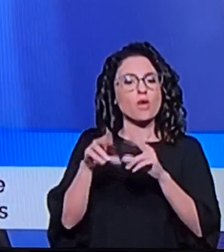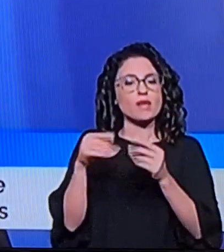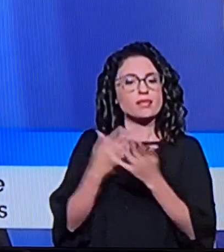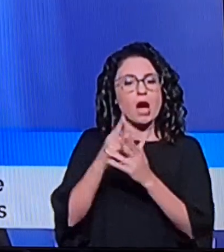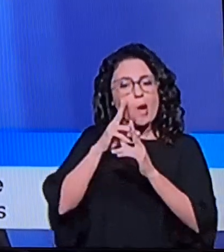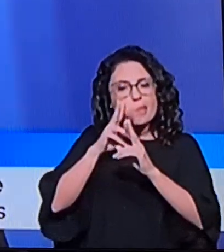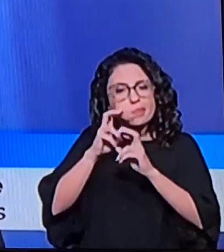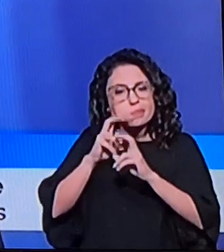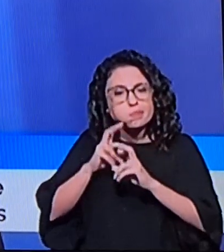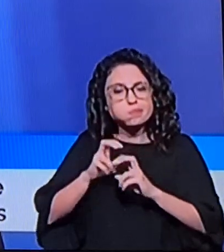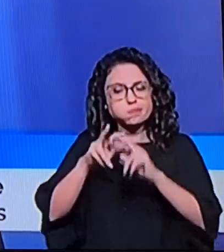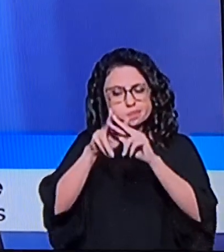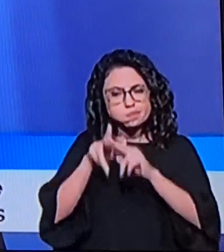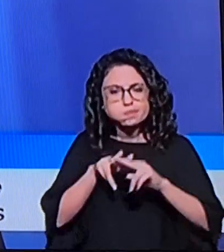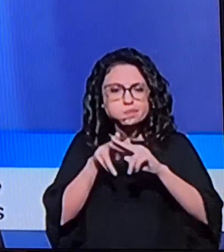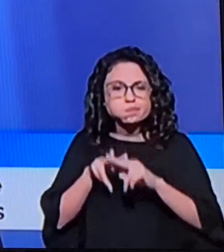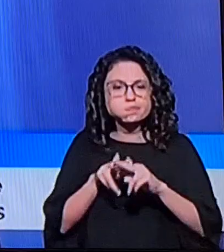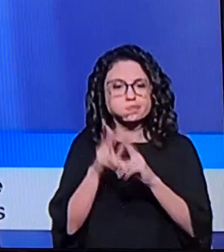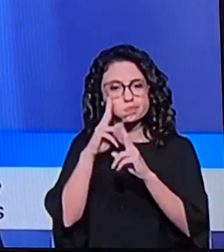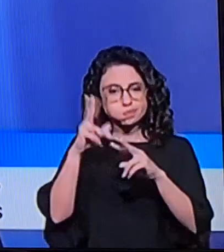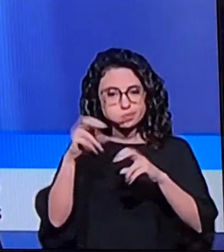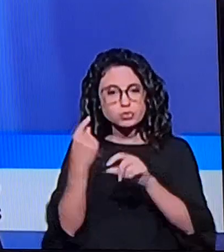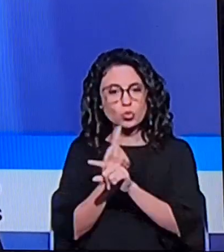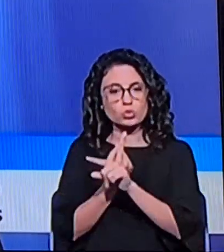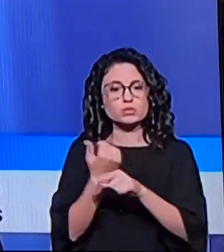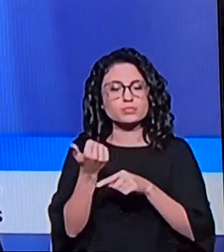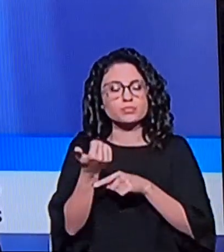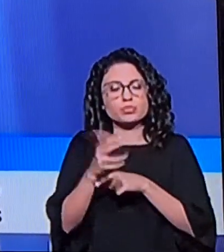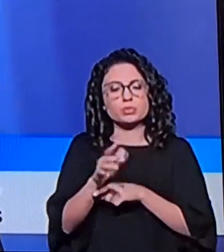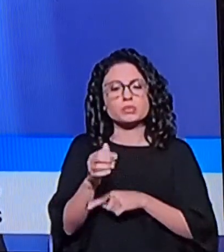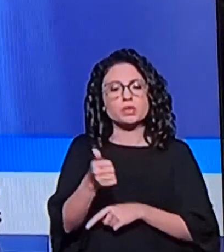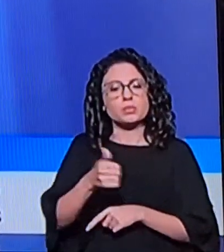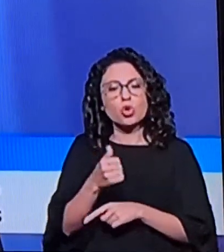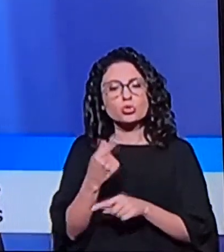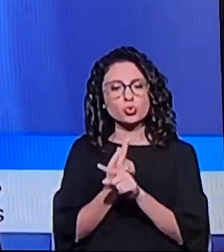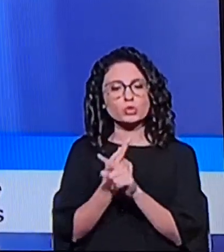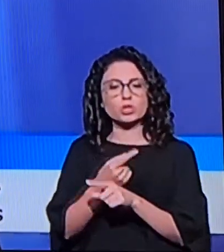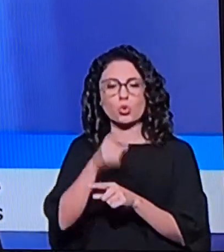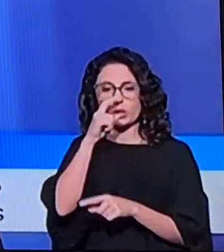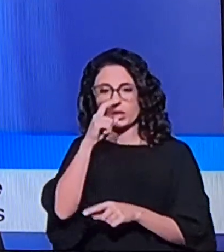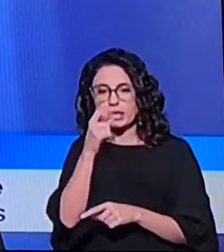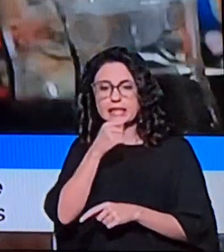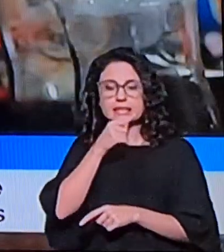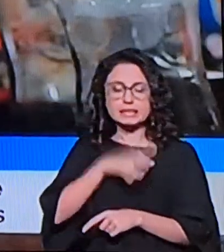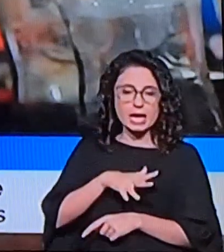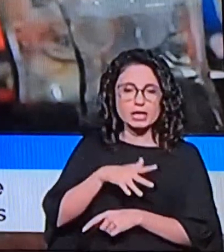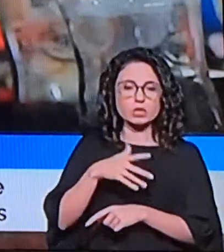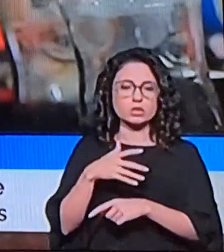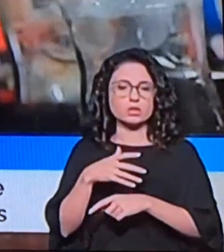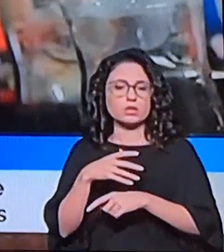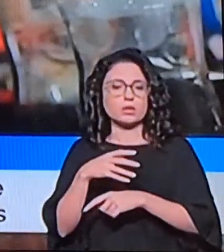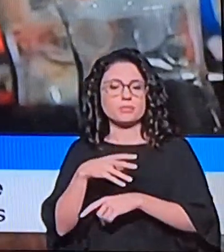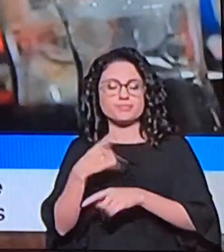analisar e encontrar estas substâncias, por exemplo, em matrizes biológicas como urina, sangue, soro, plasma e outras matrizes.